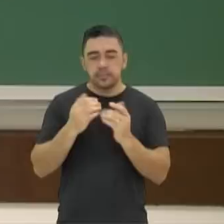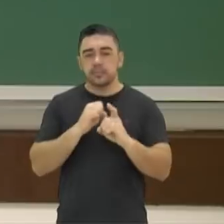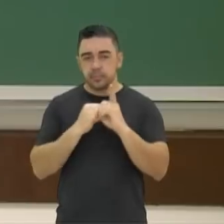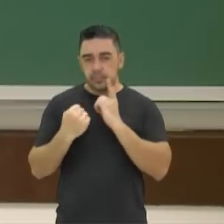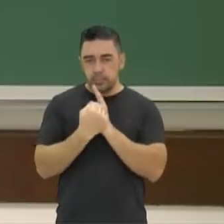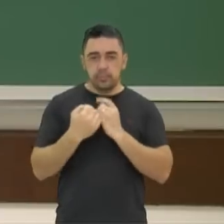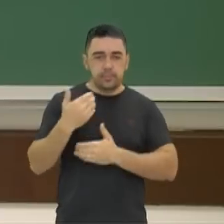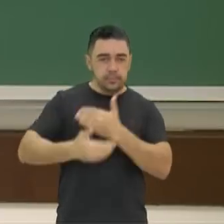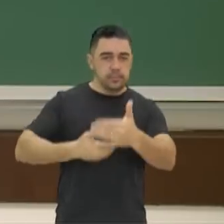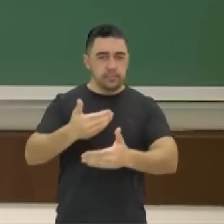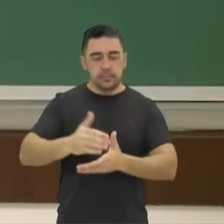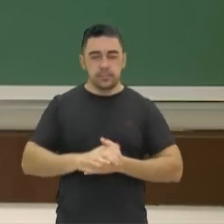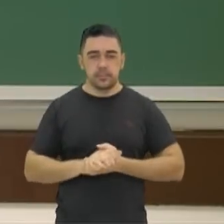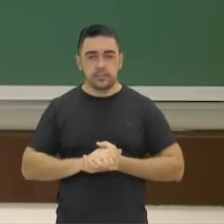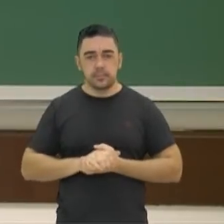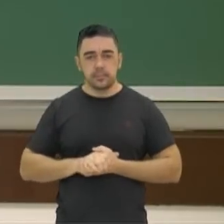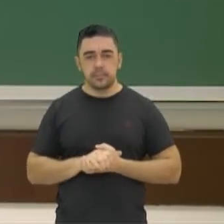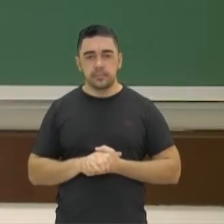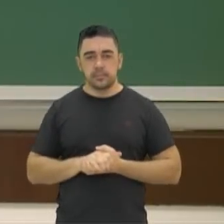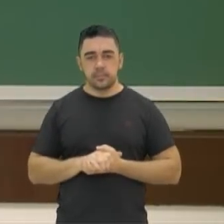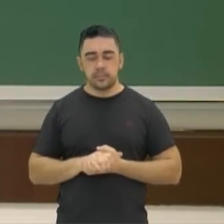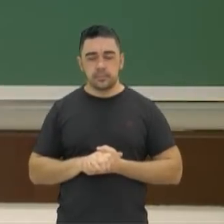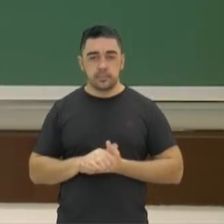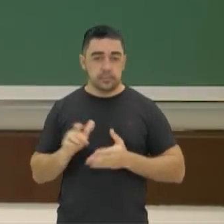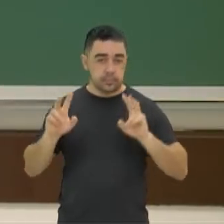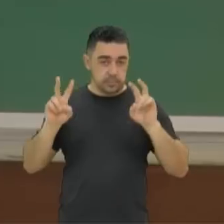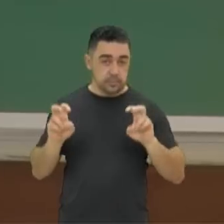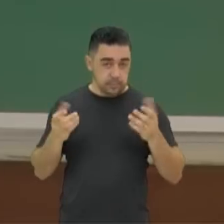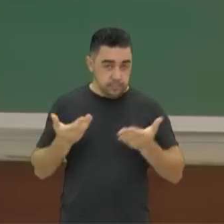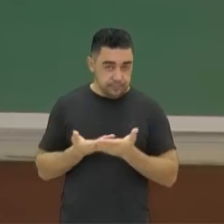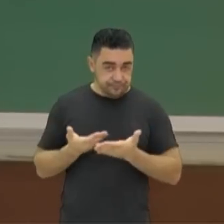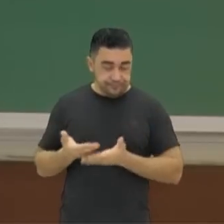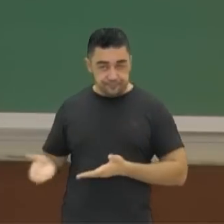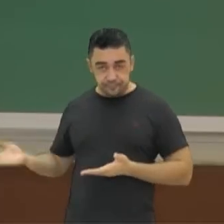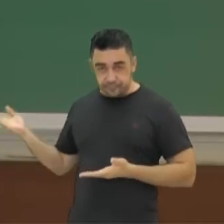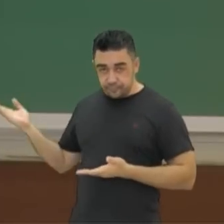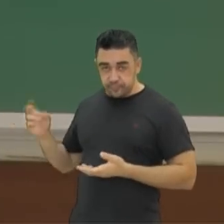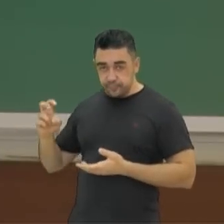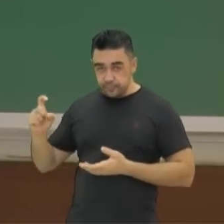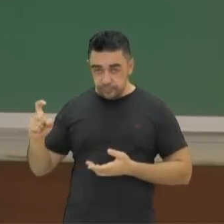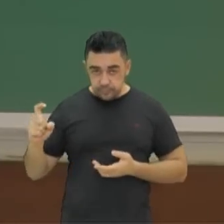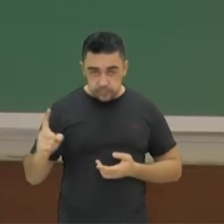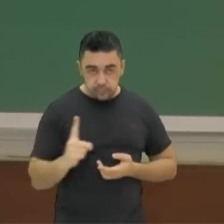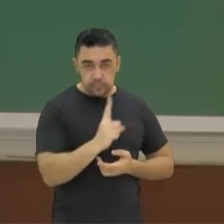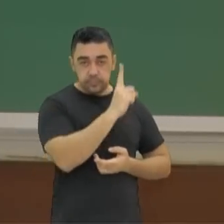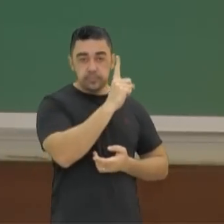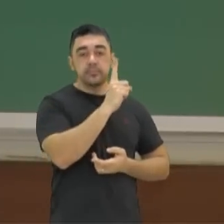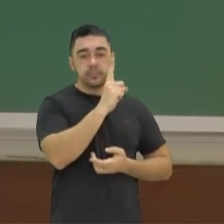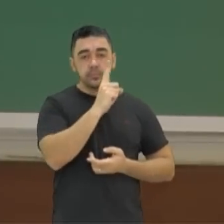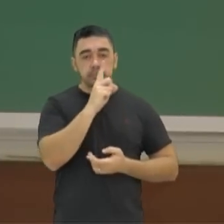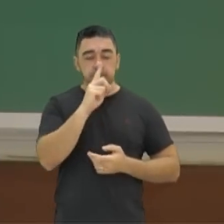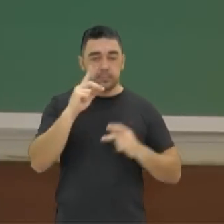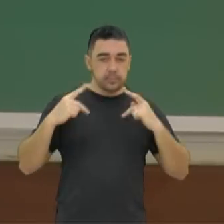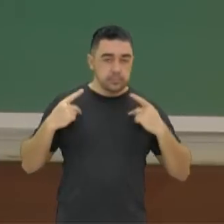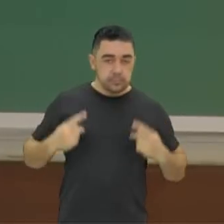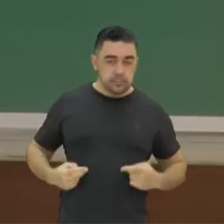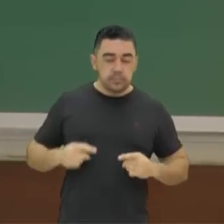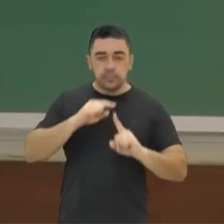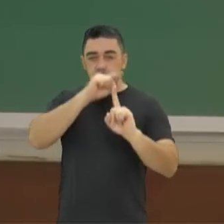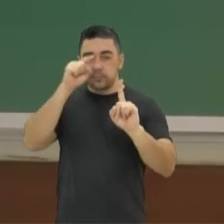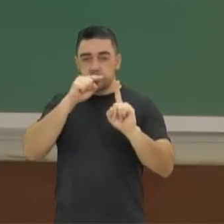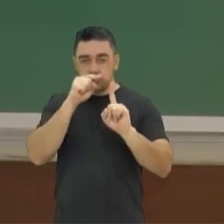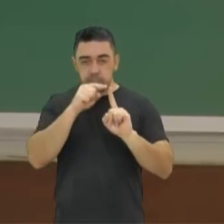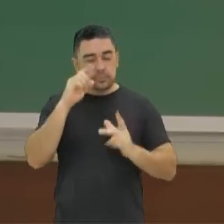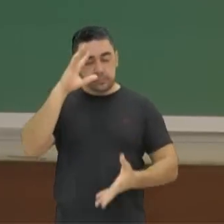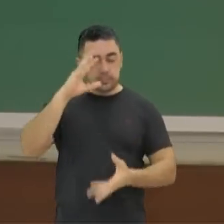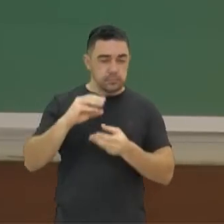desempenha ao longo da vida dela aí, né? Olha que bacana. Então, tema de aula de hoje, evolução humana. Olha só, qual é o objetivo?